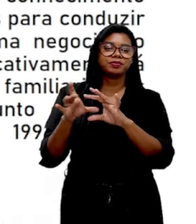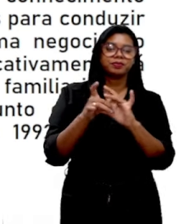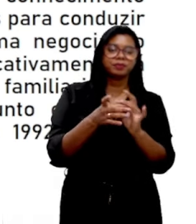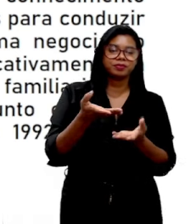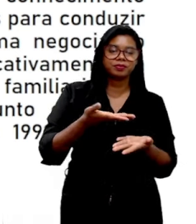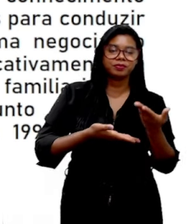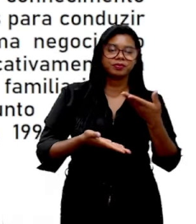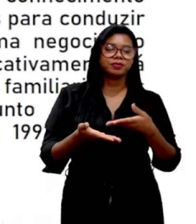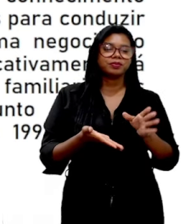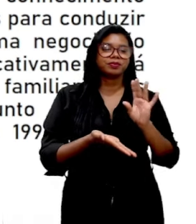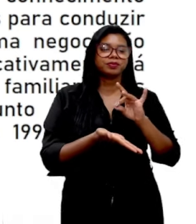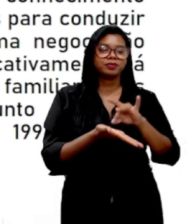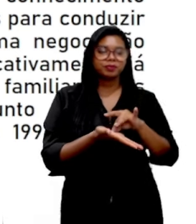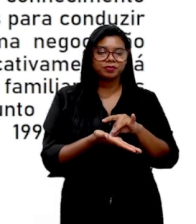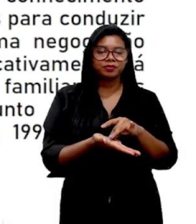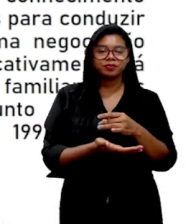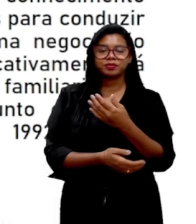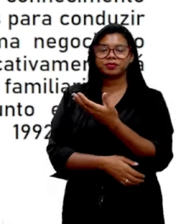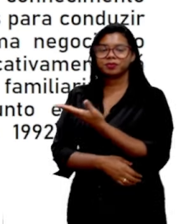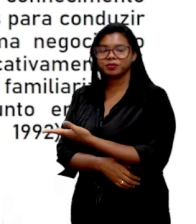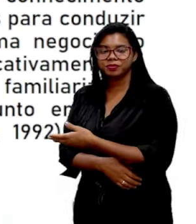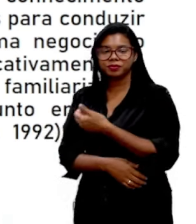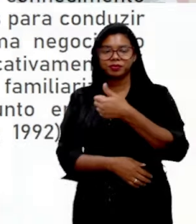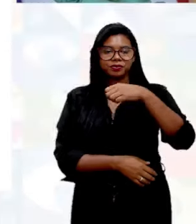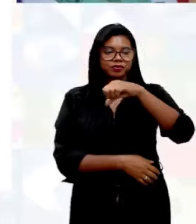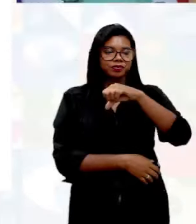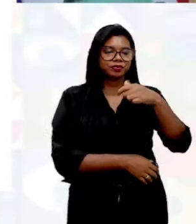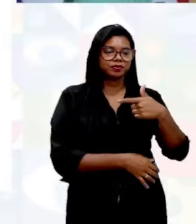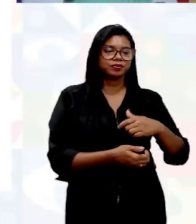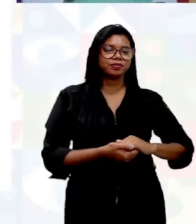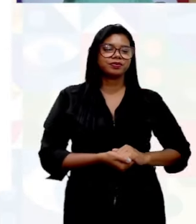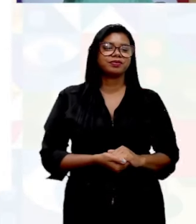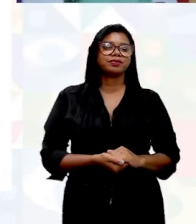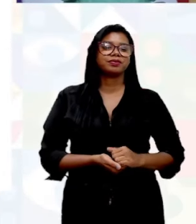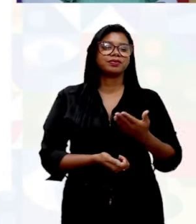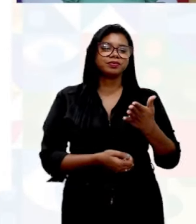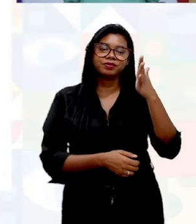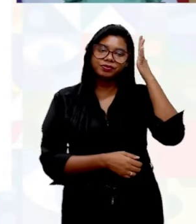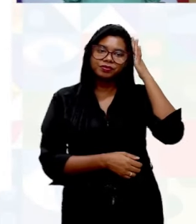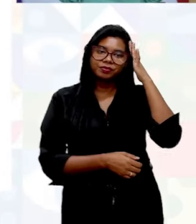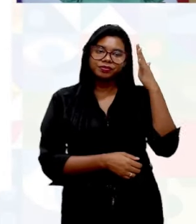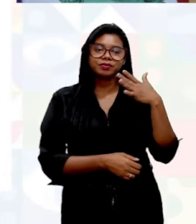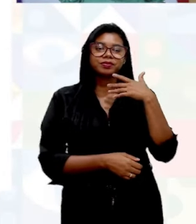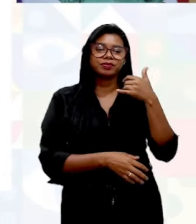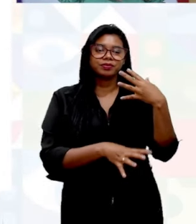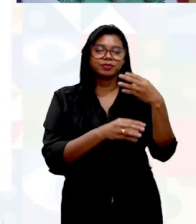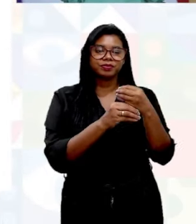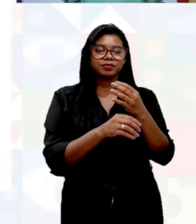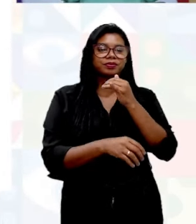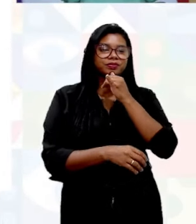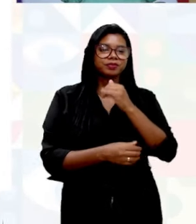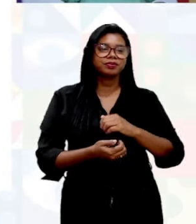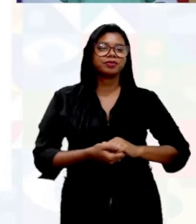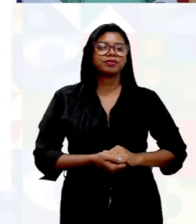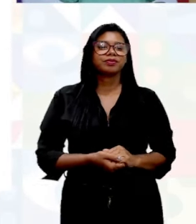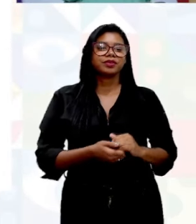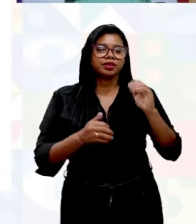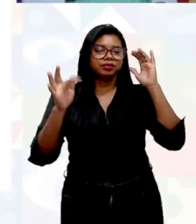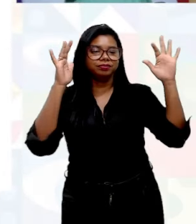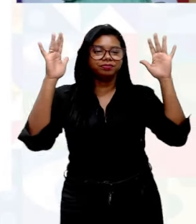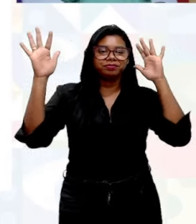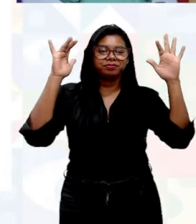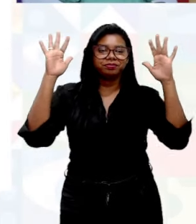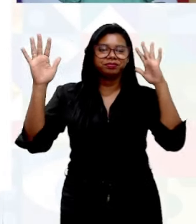naquele momento. Oliveira, 1992. Então, para você entender melhor, eu posso dar um exemplo. Imagine